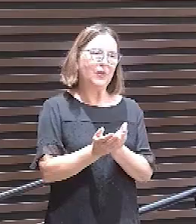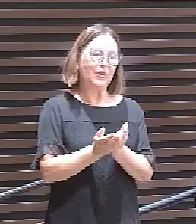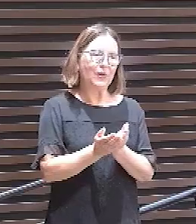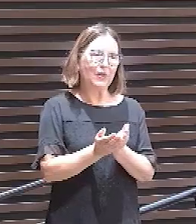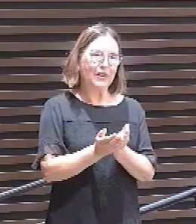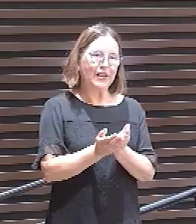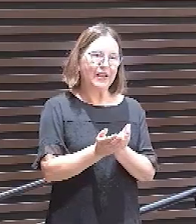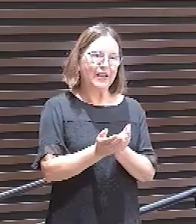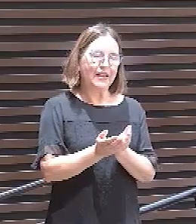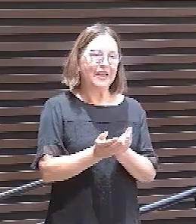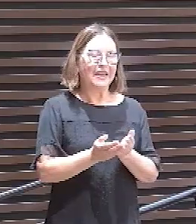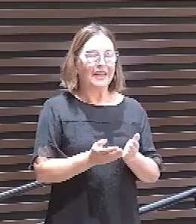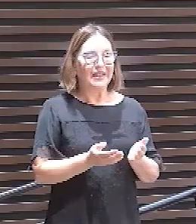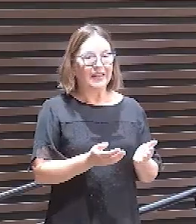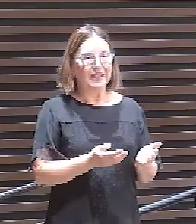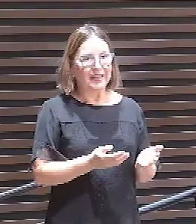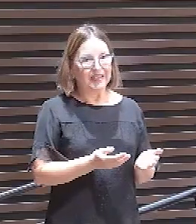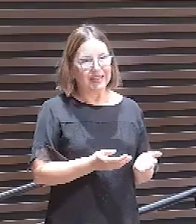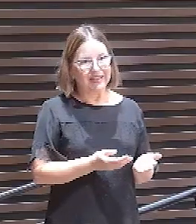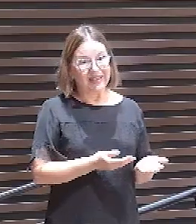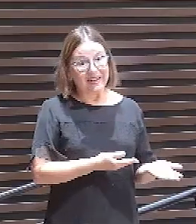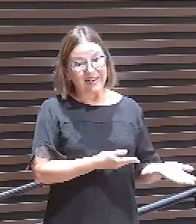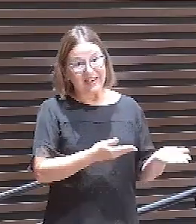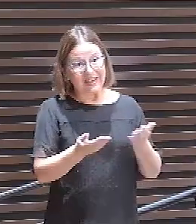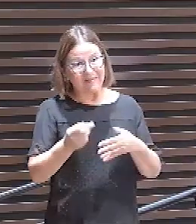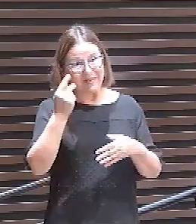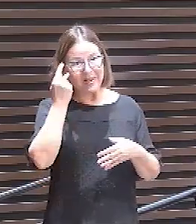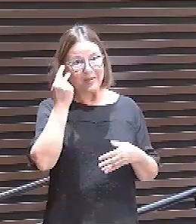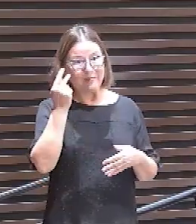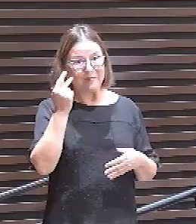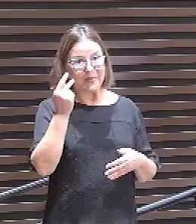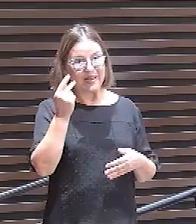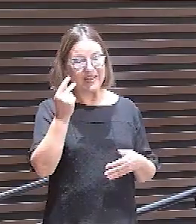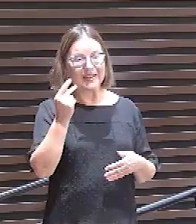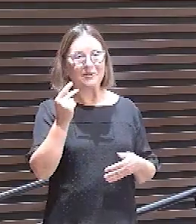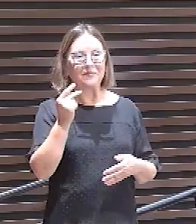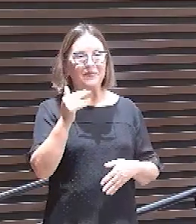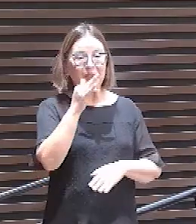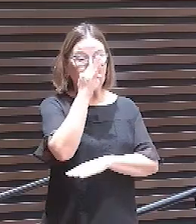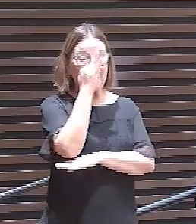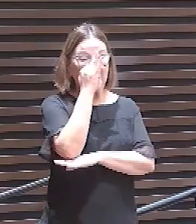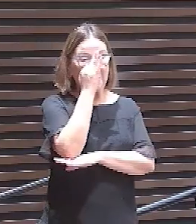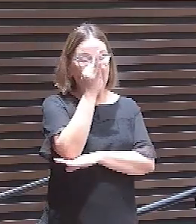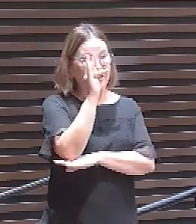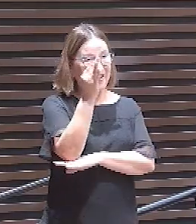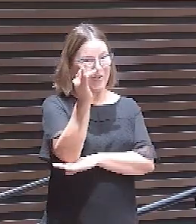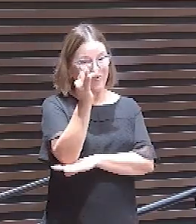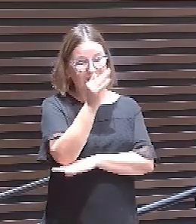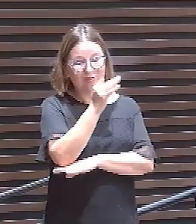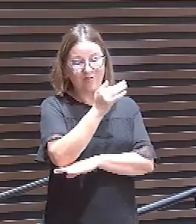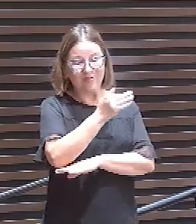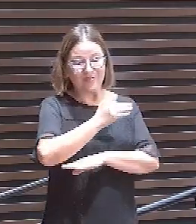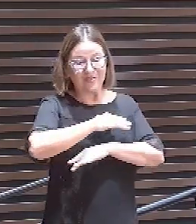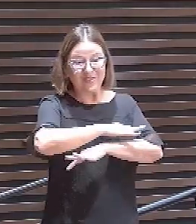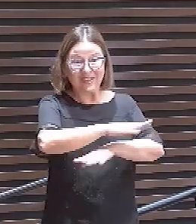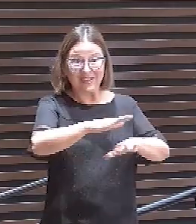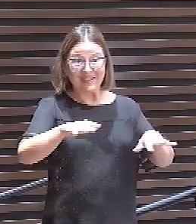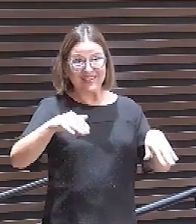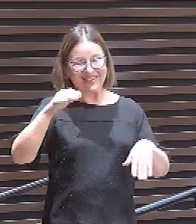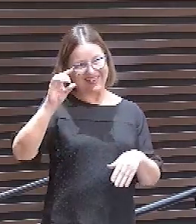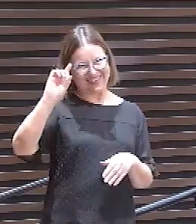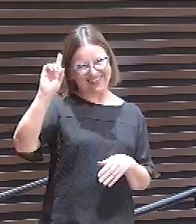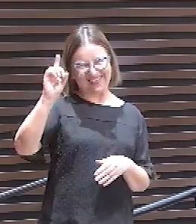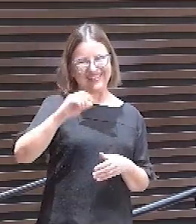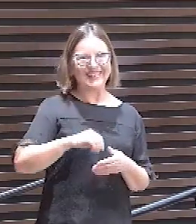de Deus. Assim como Enoque não foi encontrado, a